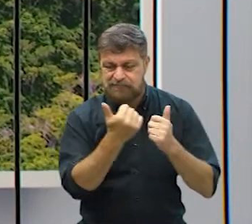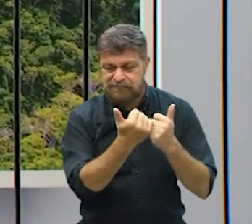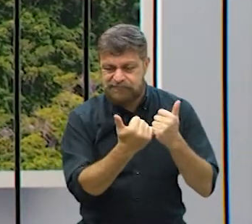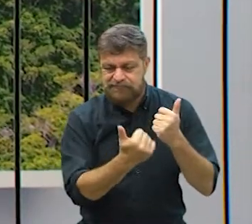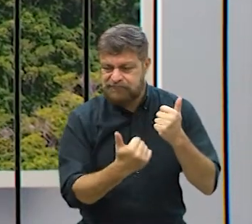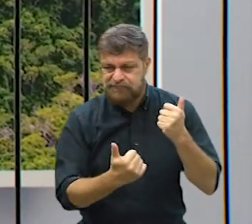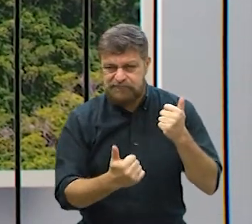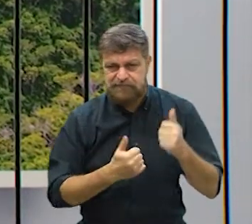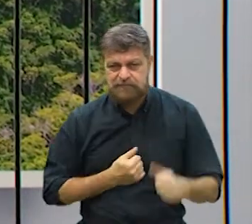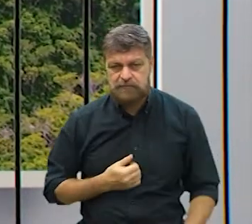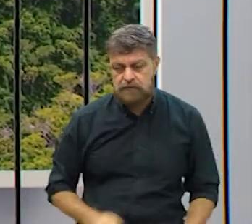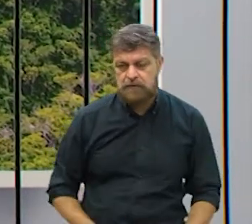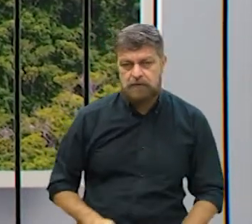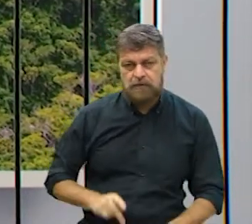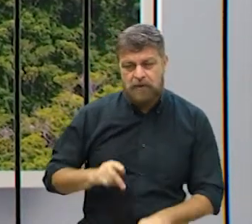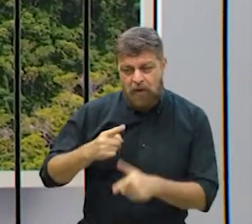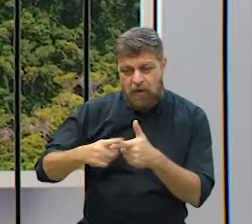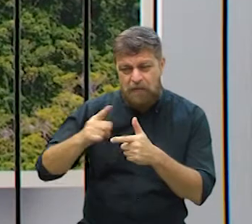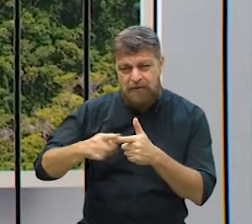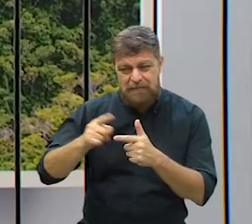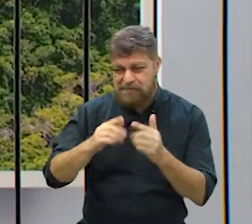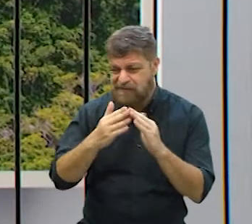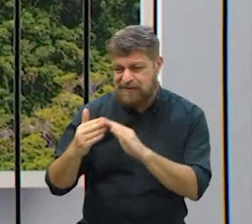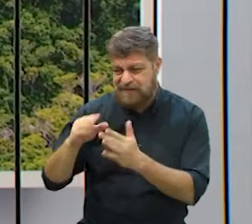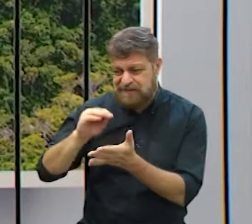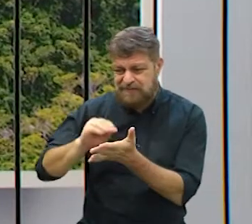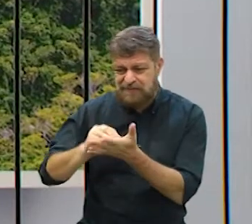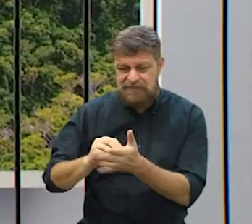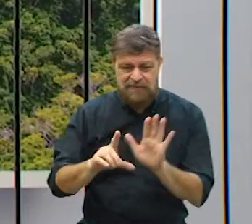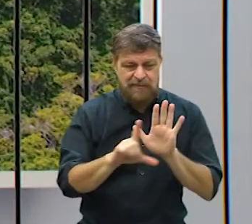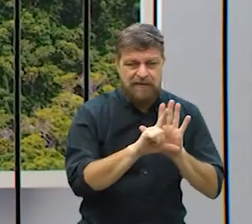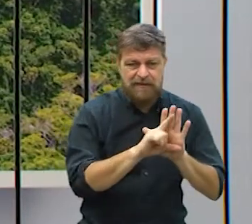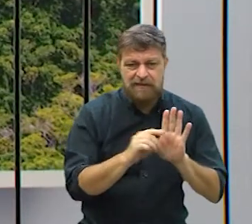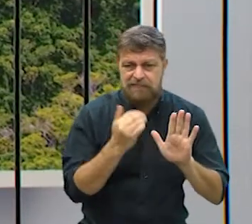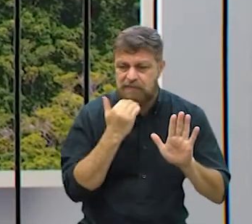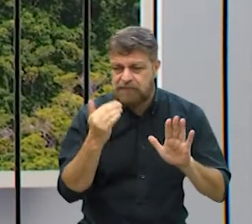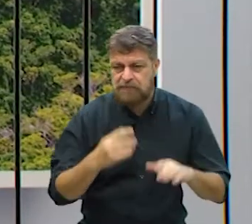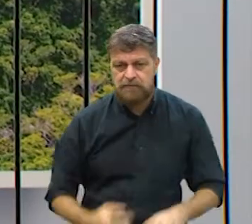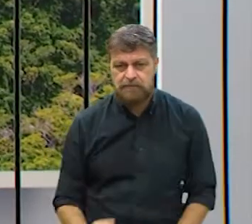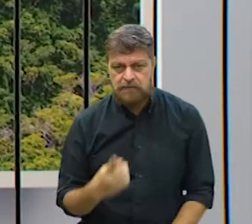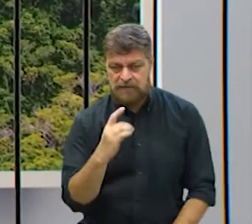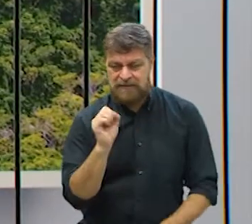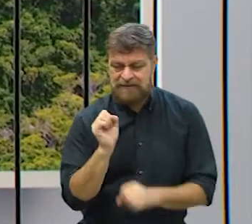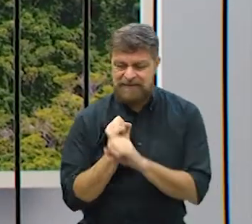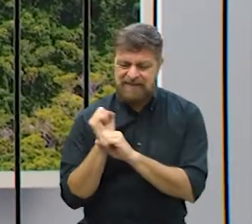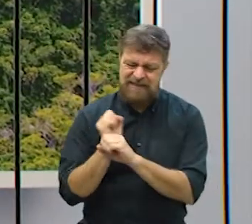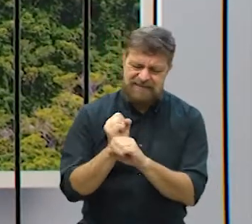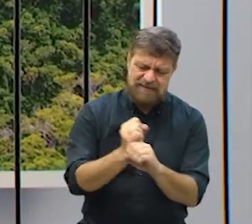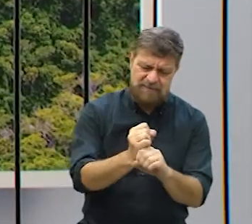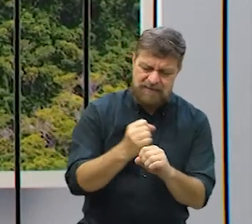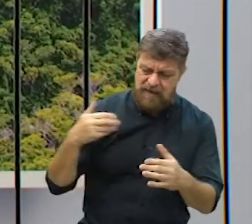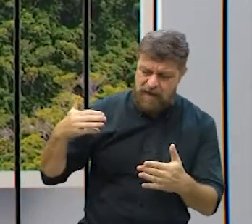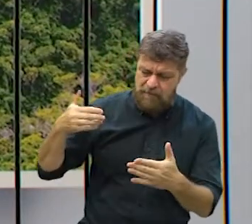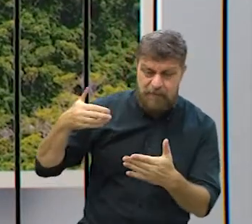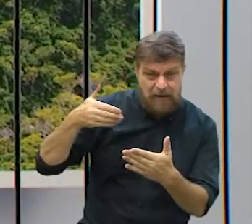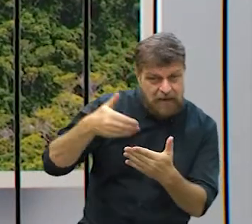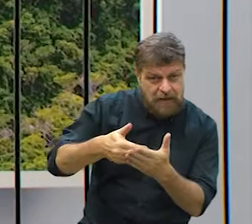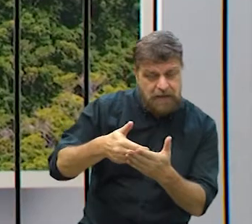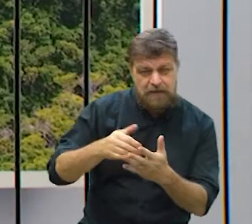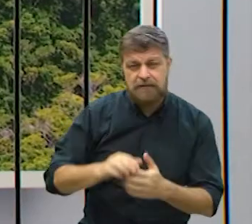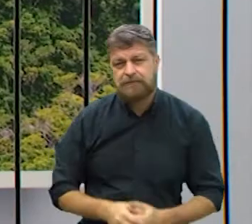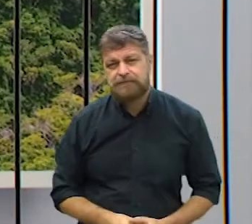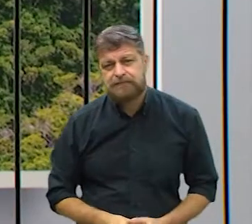evoluíram de acordo com a necessidade do plano habitacional. E nós viemos de 10 anos para cá, 8, 10 anos para